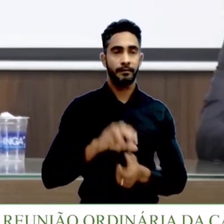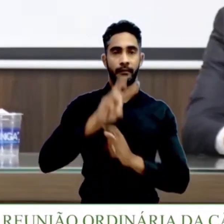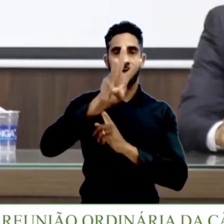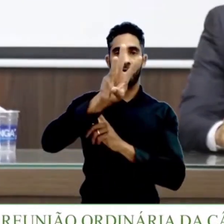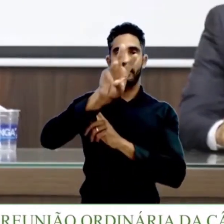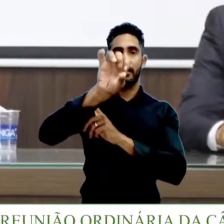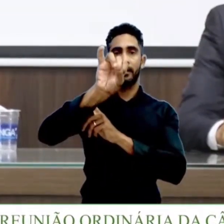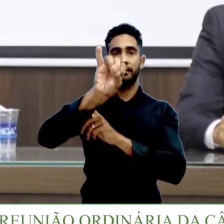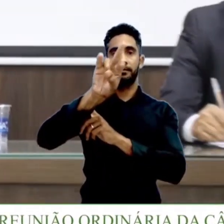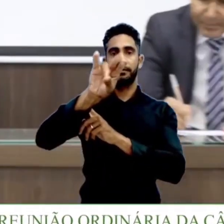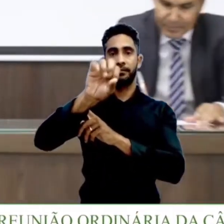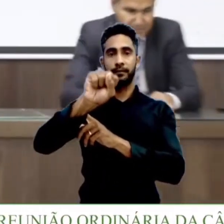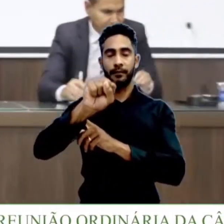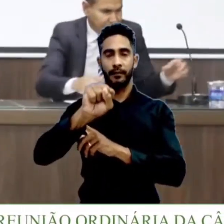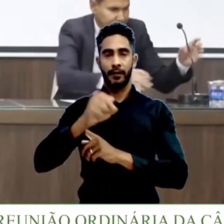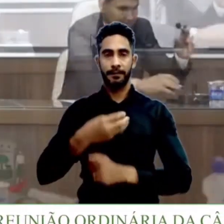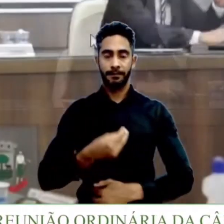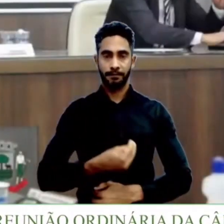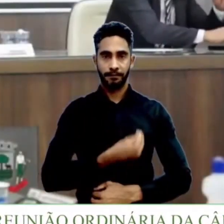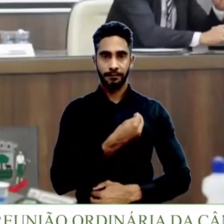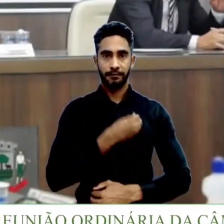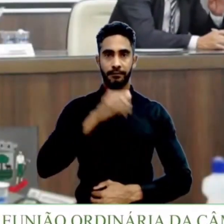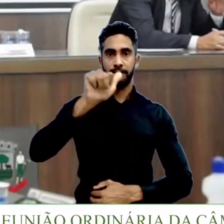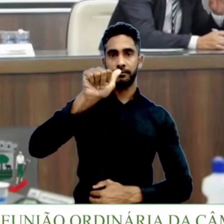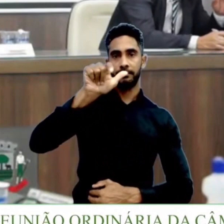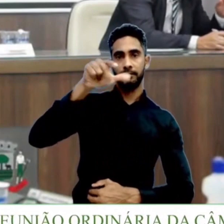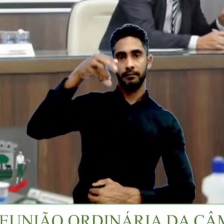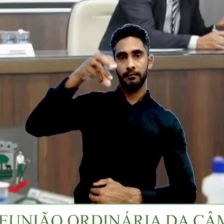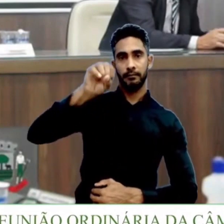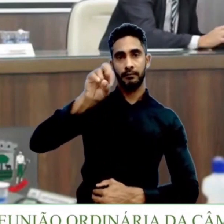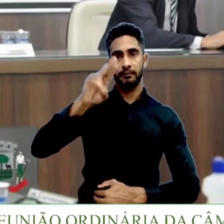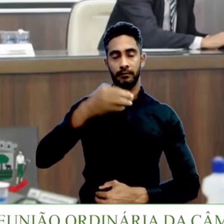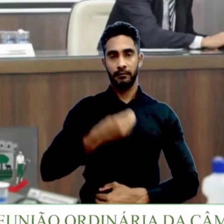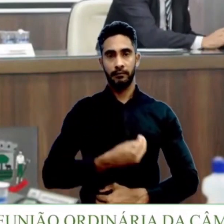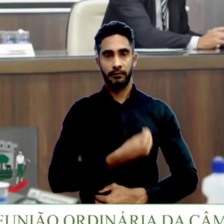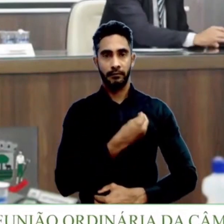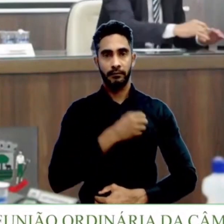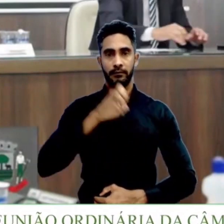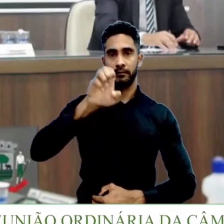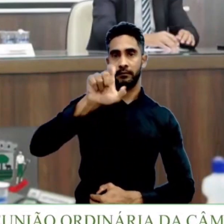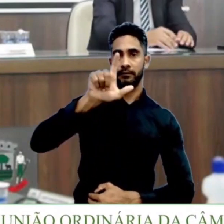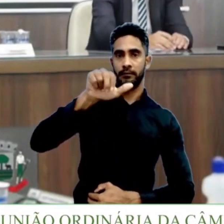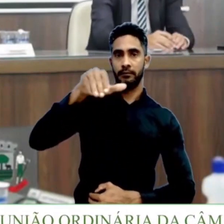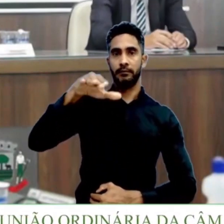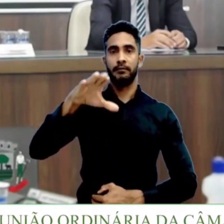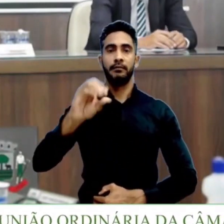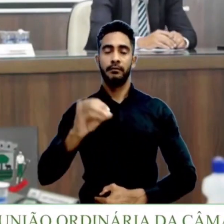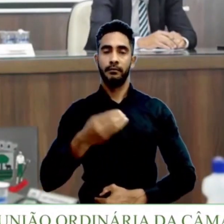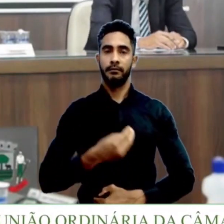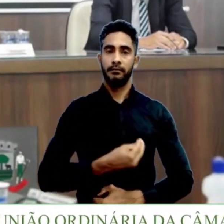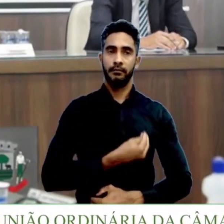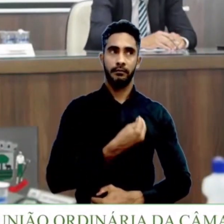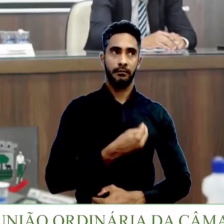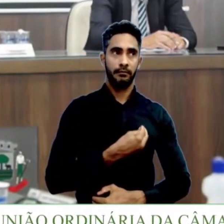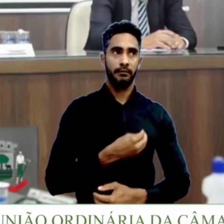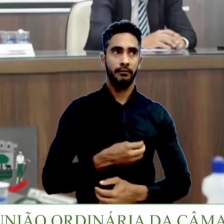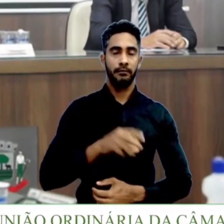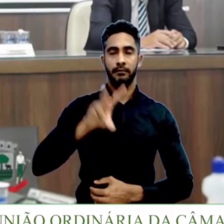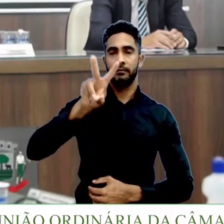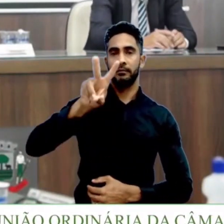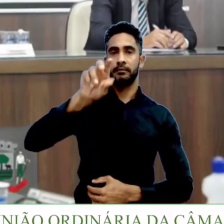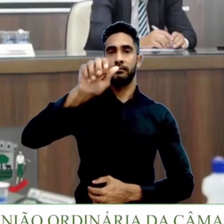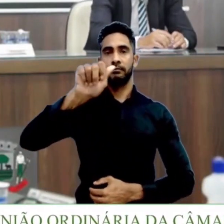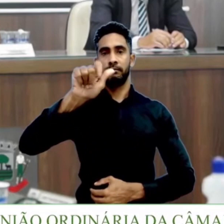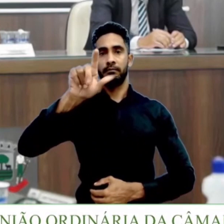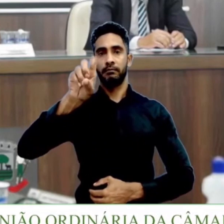Willis Carlos Lopes. Presente. Almir Dias Santos. Presente. Elismácio Borges Ferreira. Presente. Valdeir